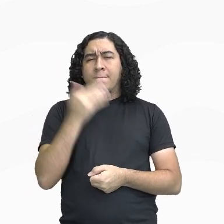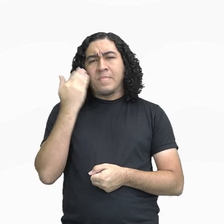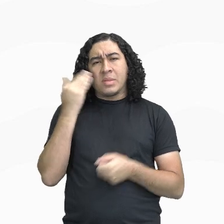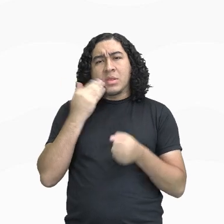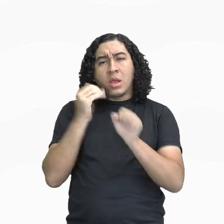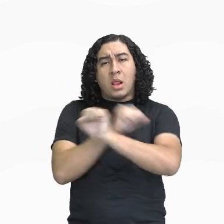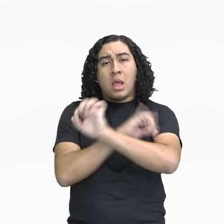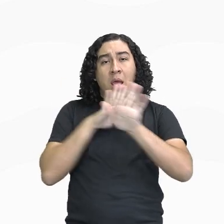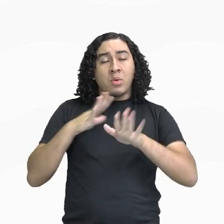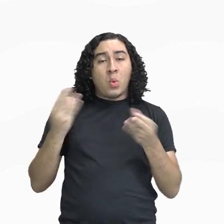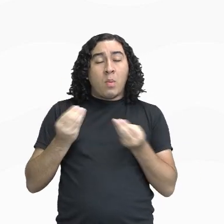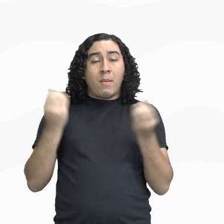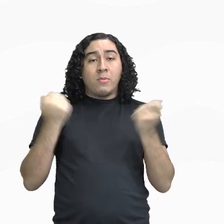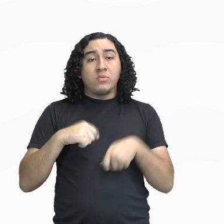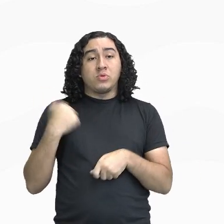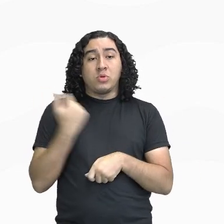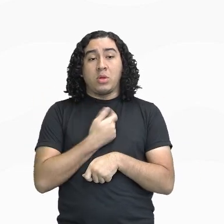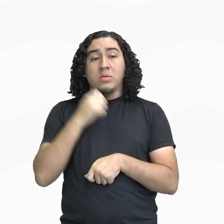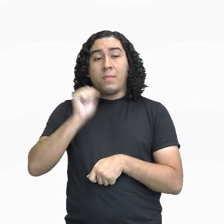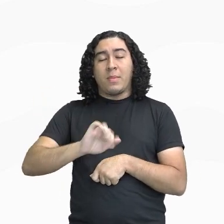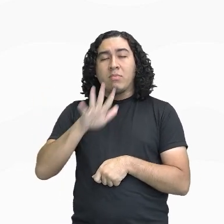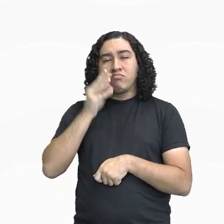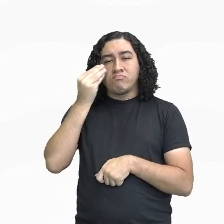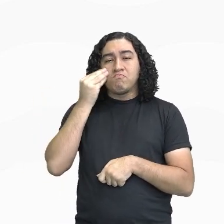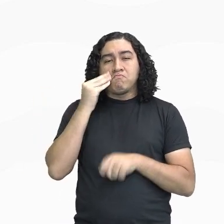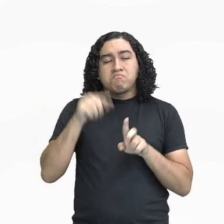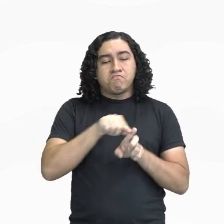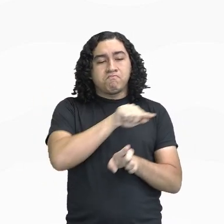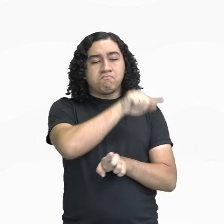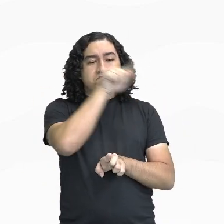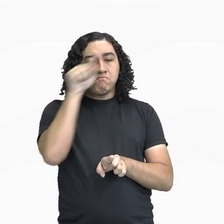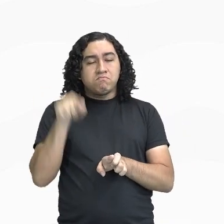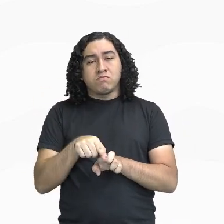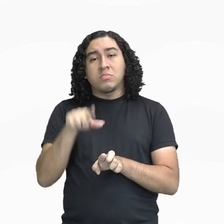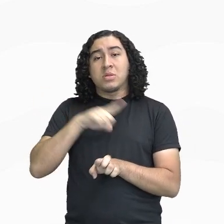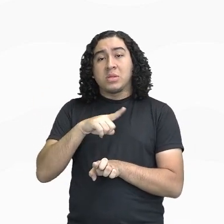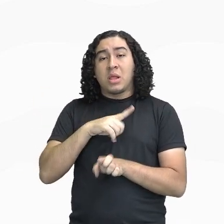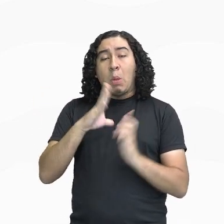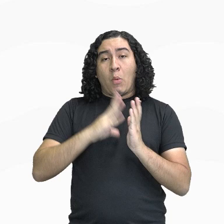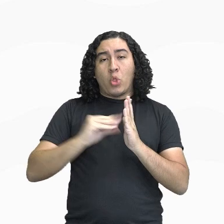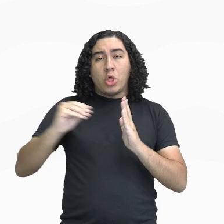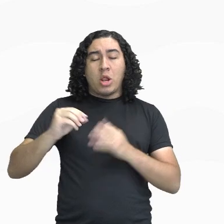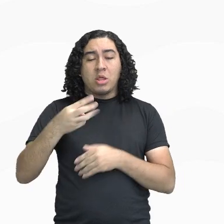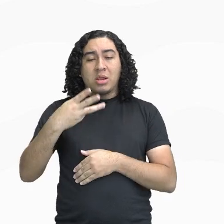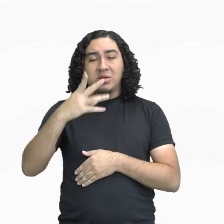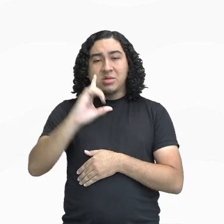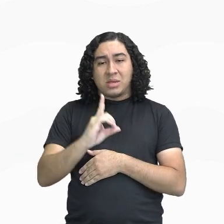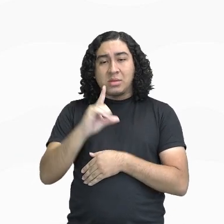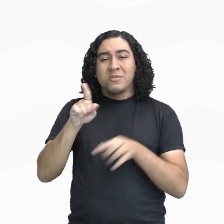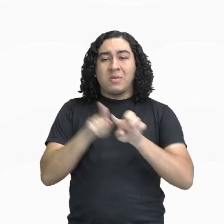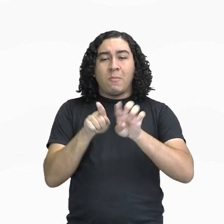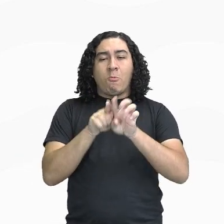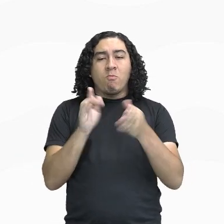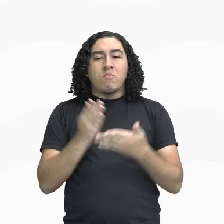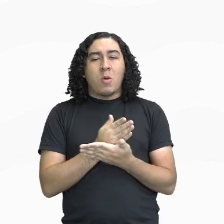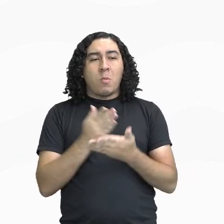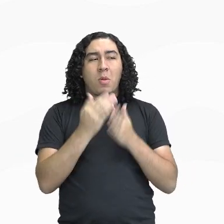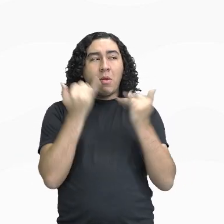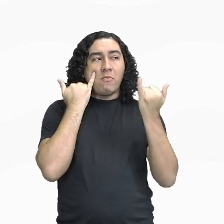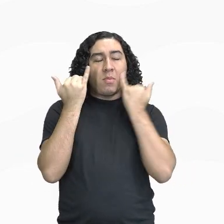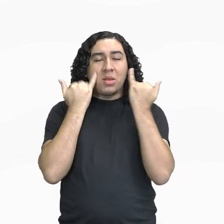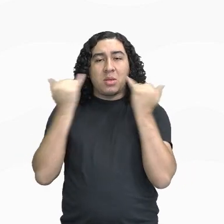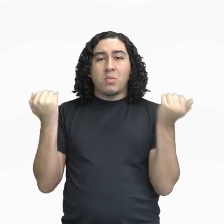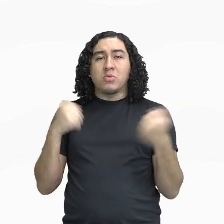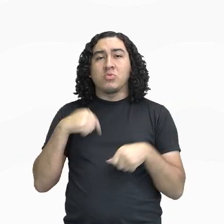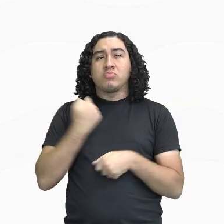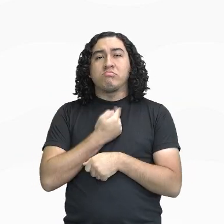sobre o ciclo da água, a gente vai observar agora um esquema que traz aí um modelo aí em 3D, um esquema em 3D, com algumas